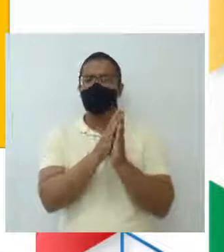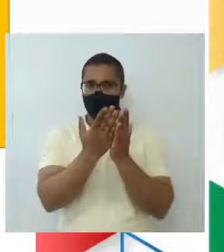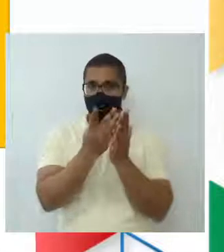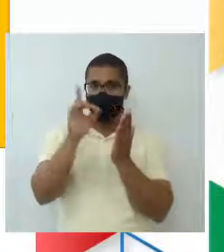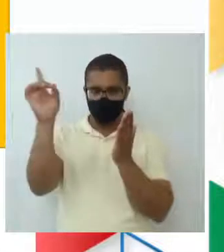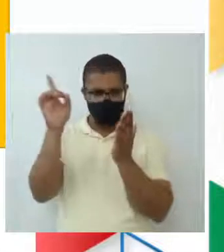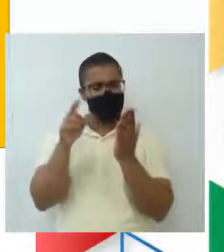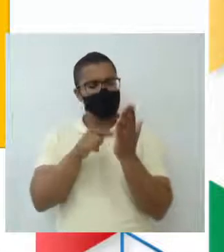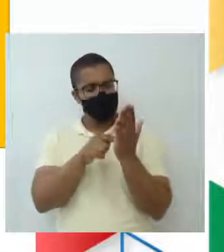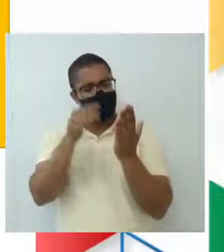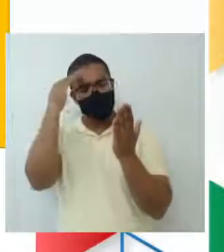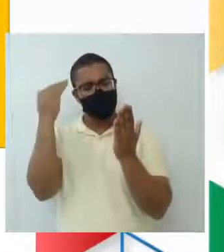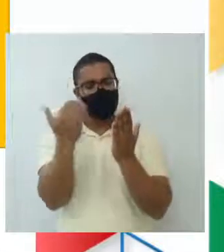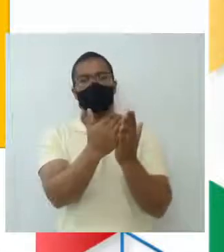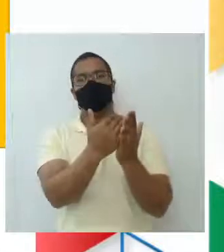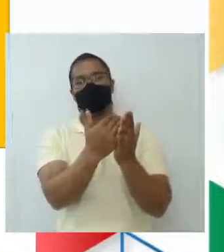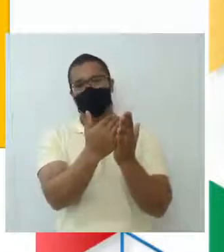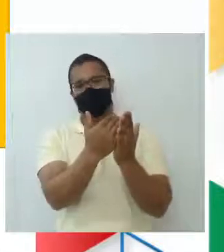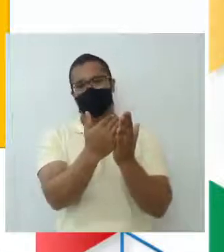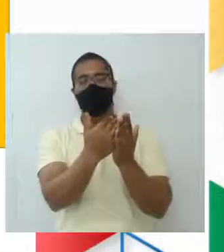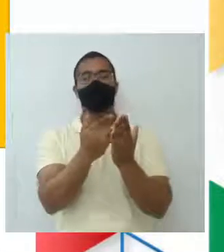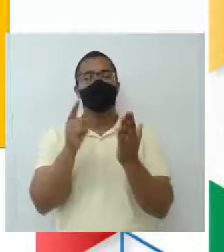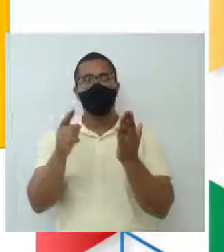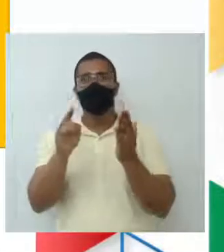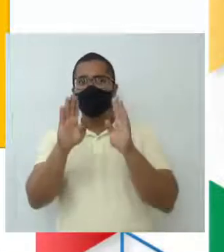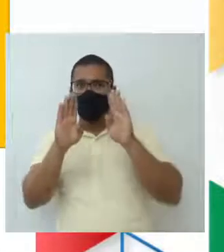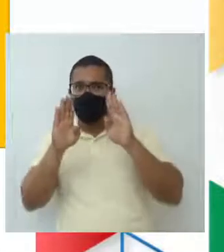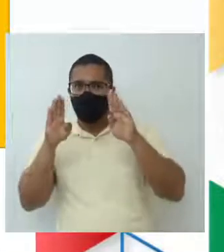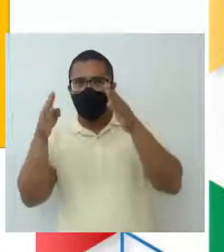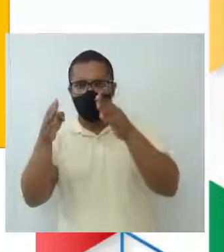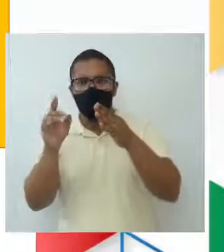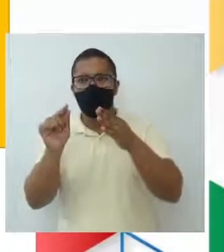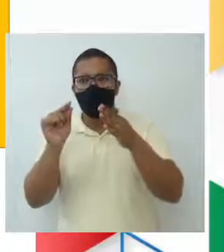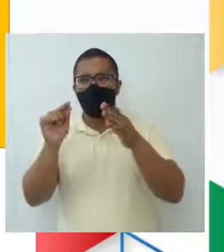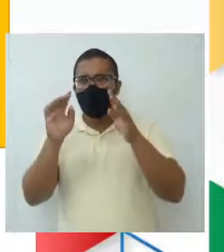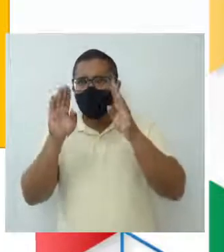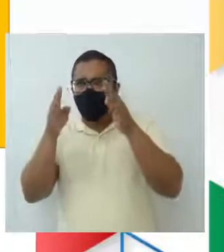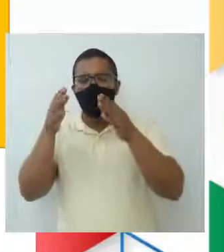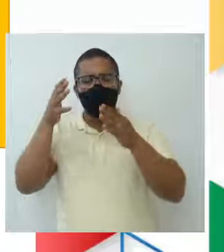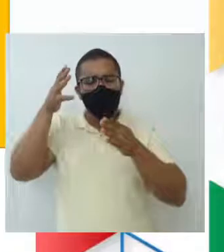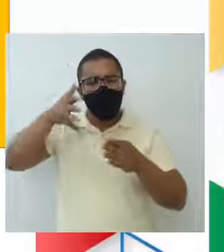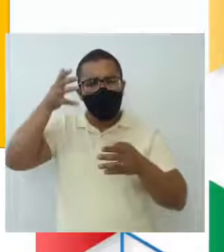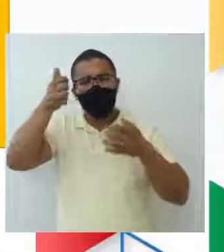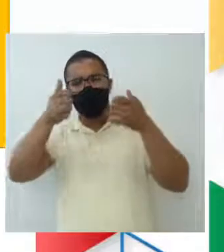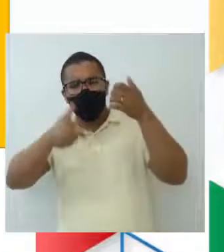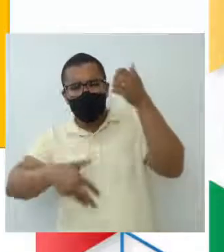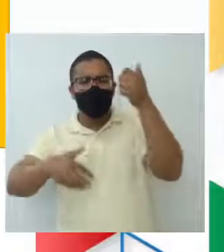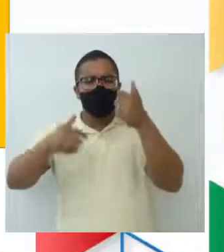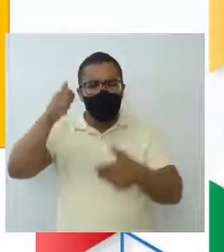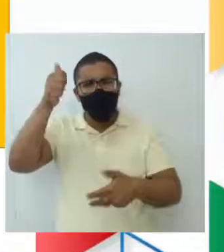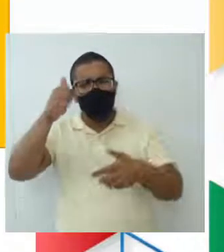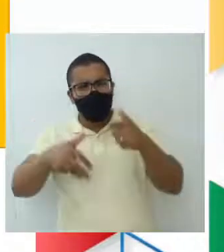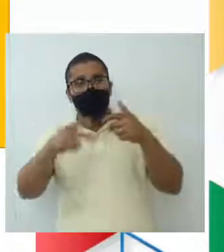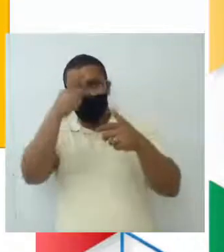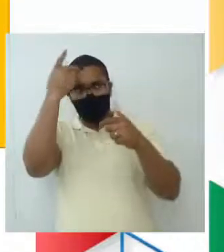Passou a viver voltado apenas para o espírito. Seus sermões eram cada vez mais frequentados. Sua